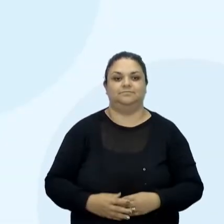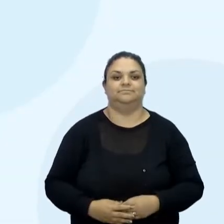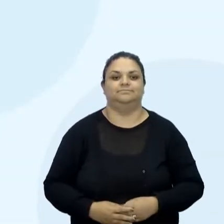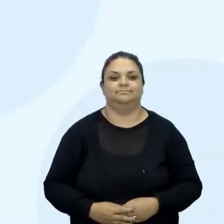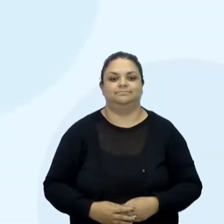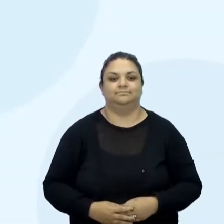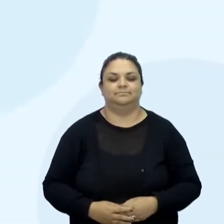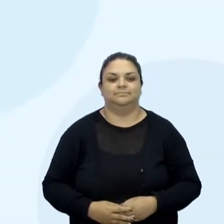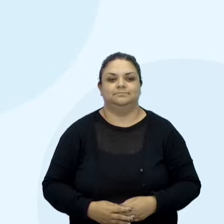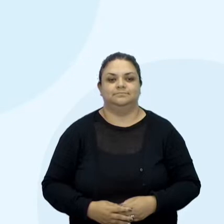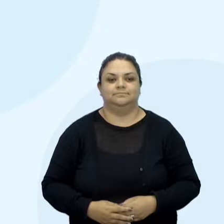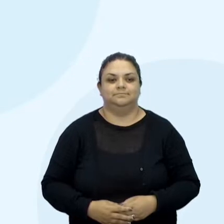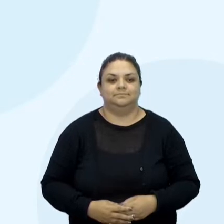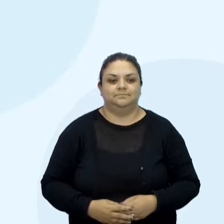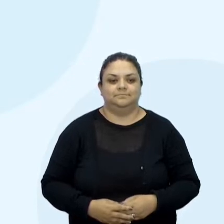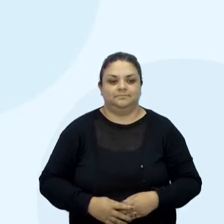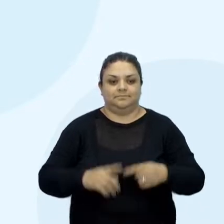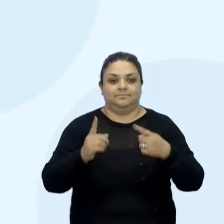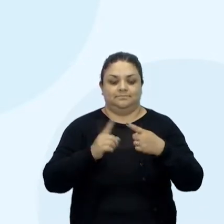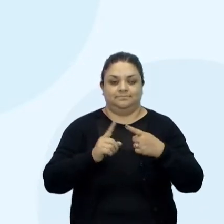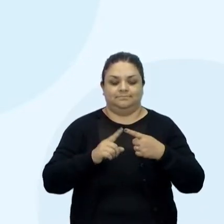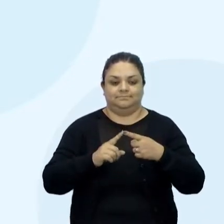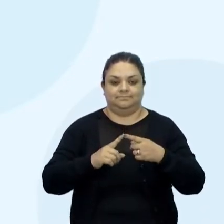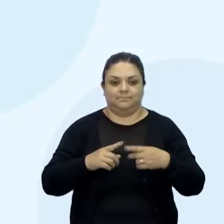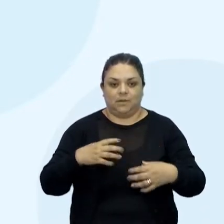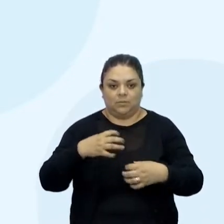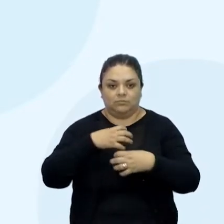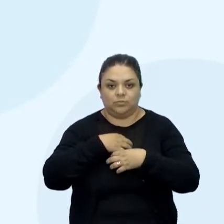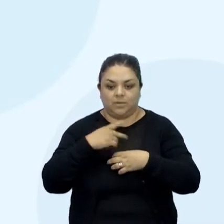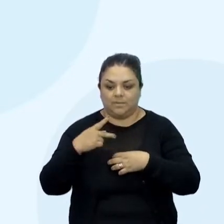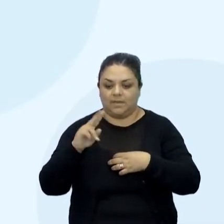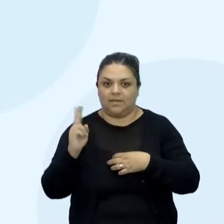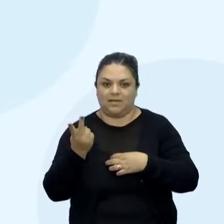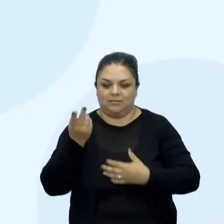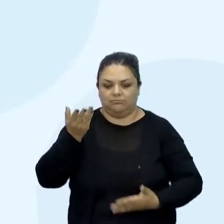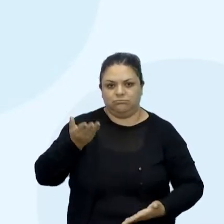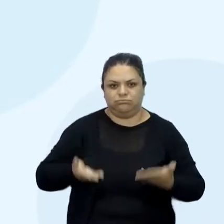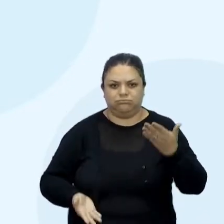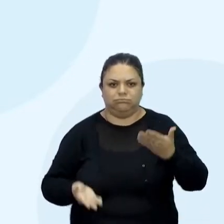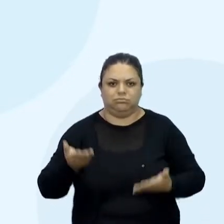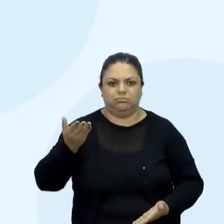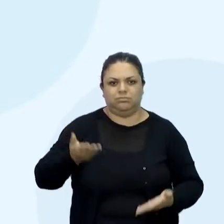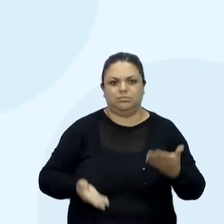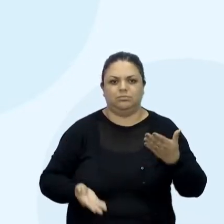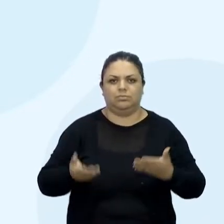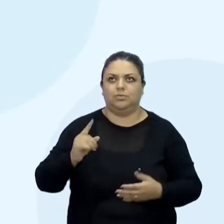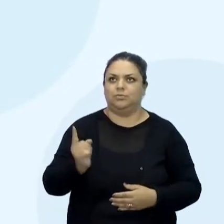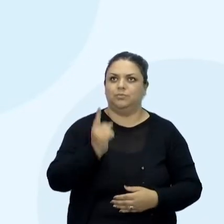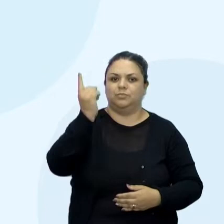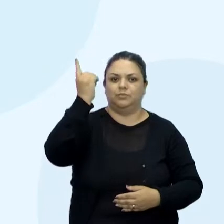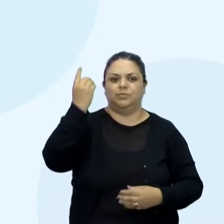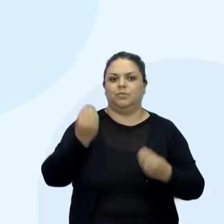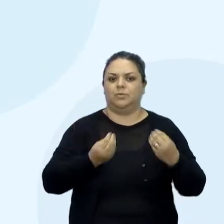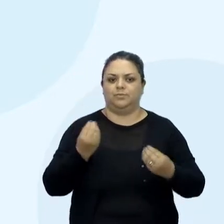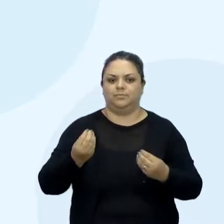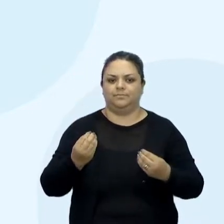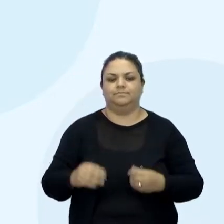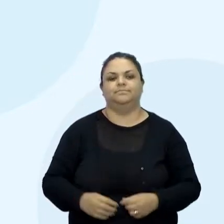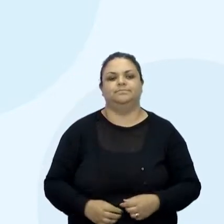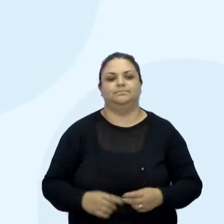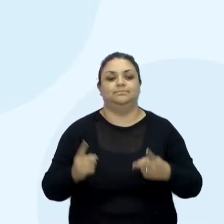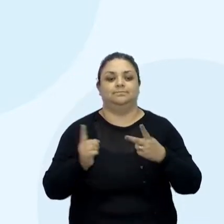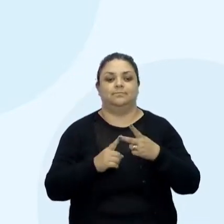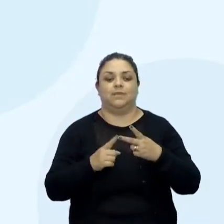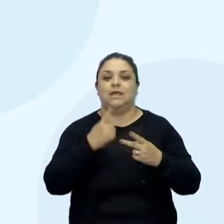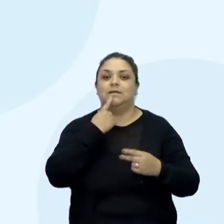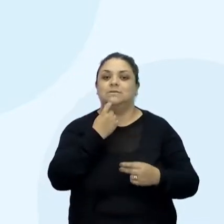eles? A gente vai falar desses efeitos da altitude no equilíbrio do pH, o equilíbrio tamponante do sangue, então eu vou voltar a